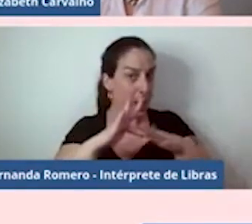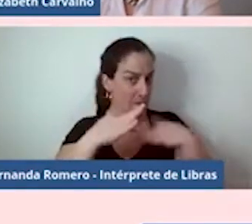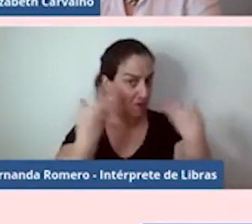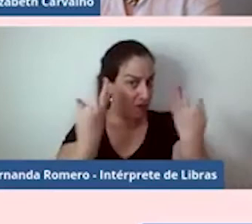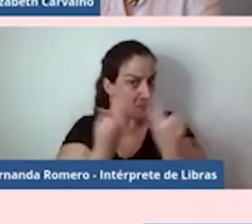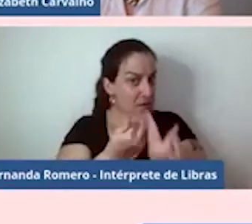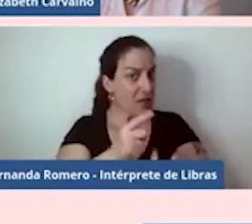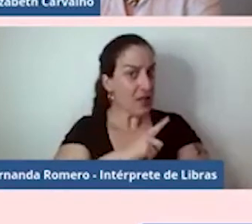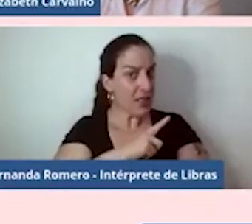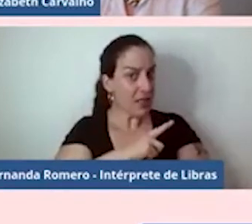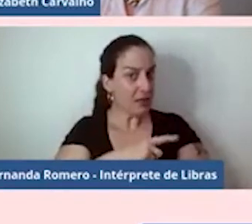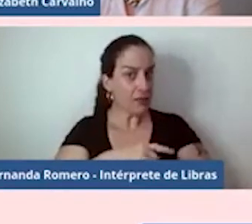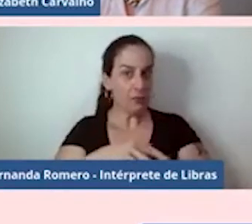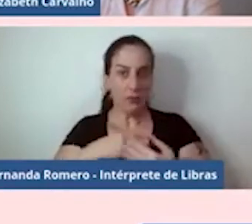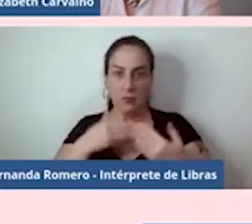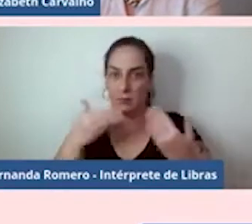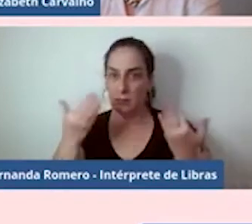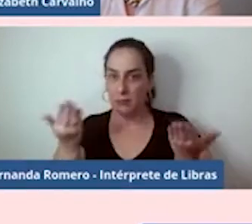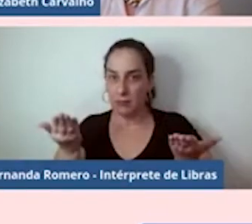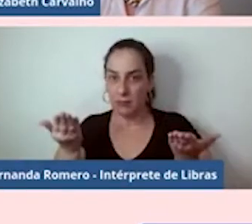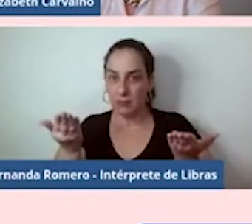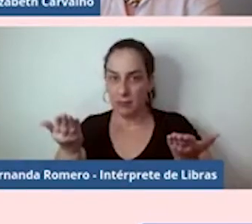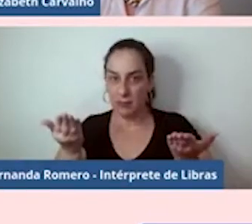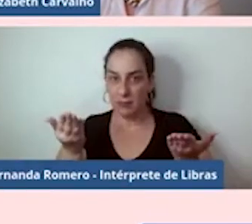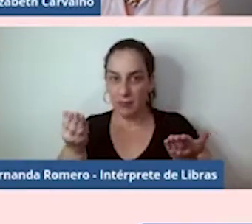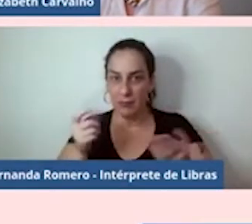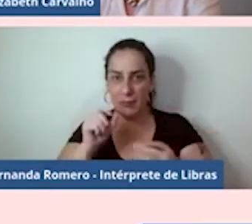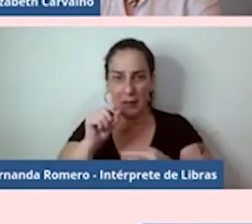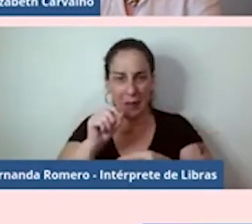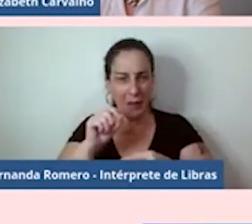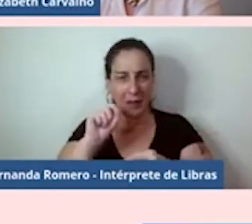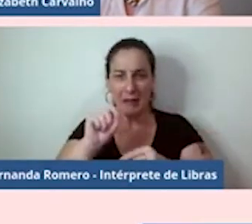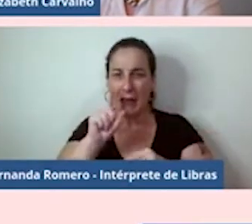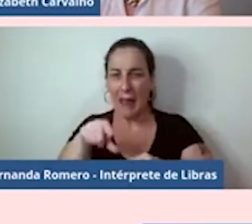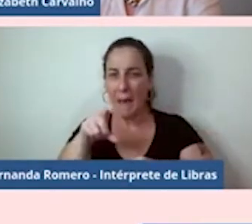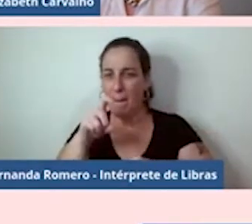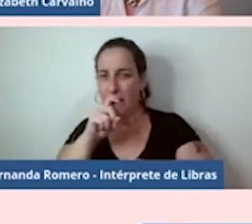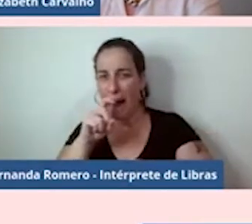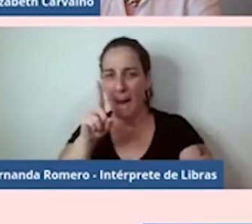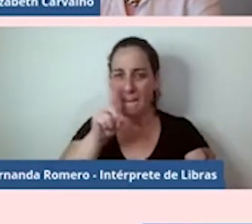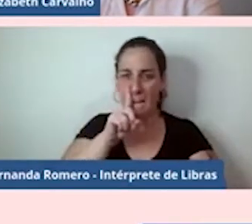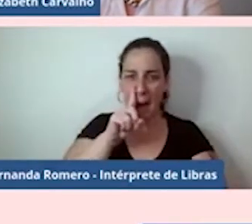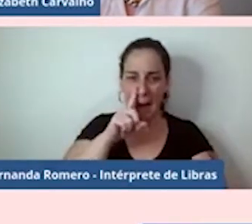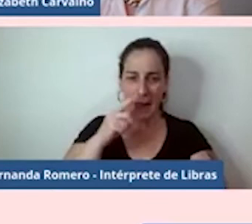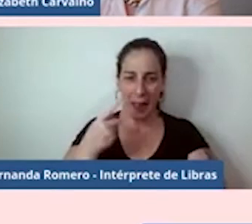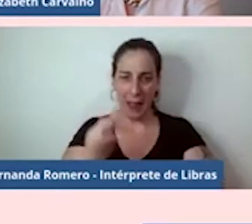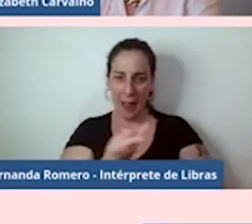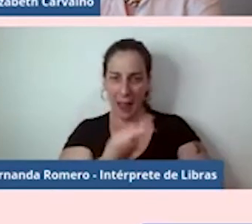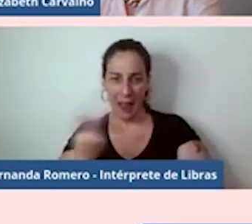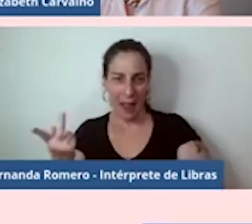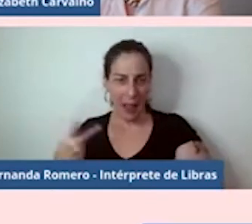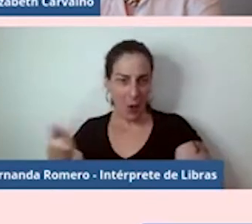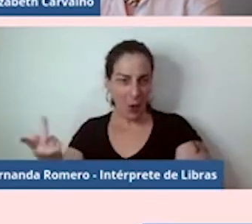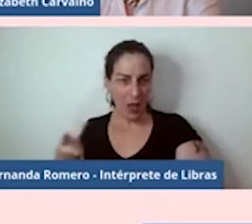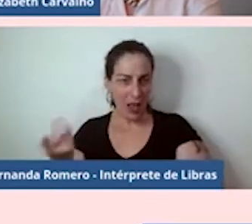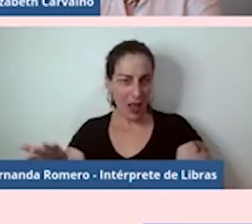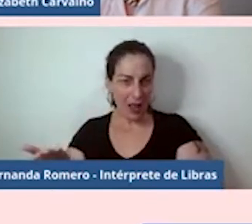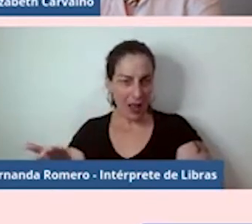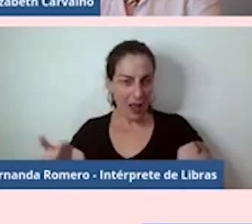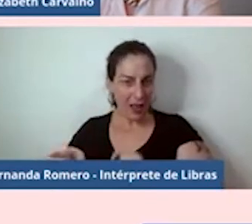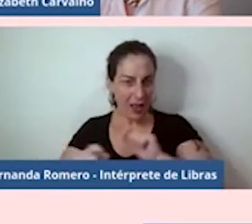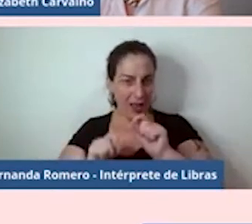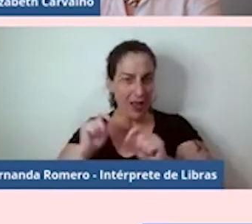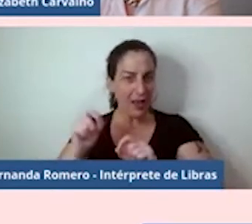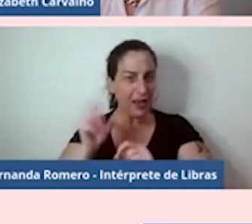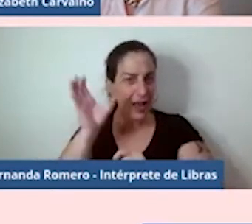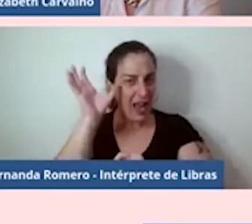mais. Então, calma, quem ia ser pai e mãe ia ser nós dois, né? Quem é que tem que decidir como